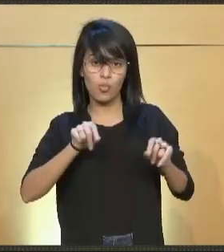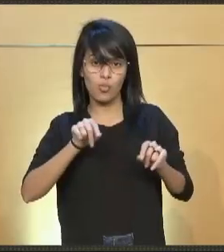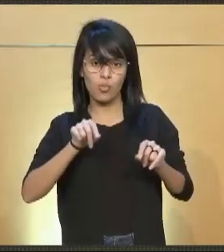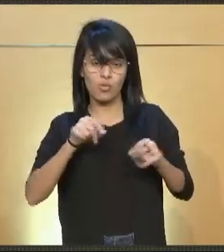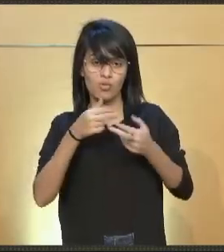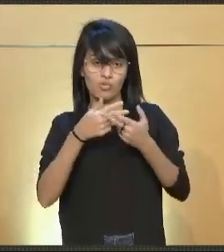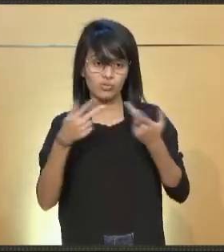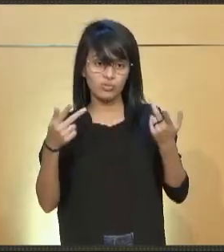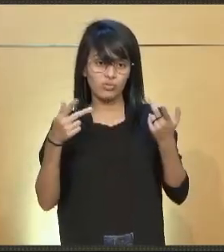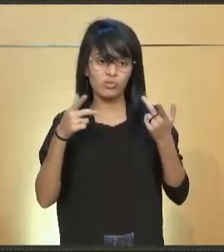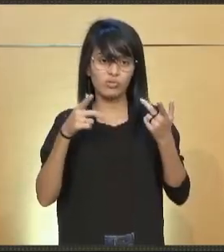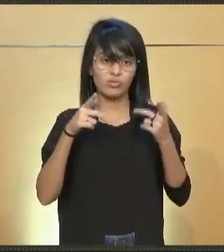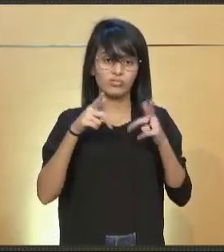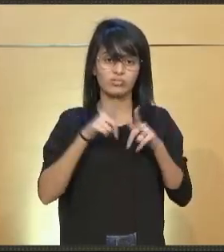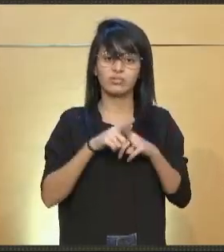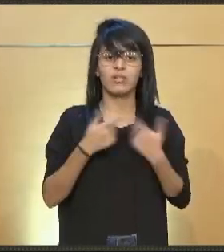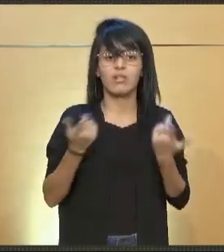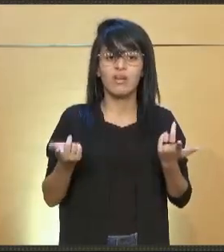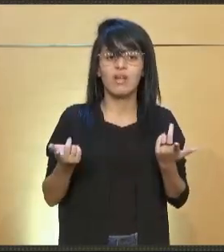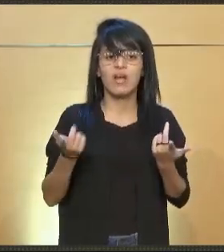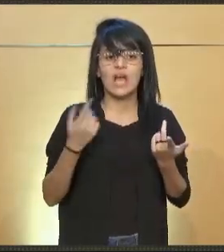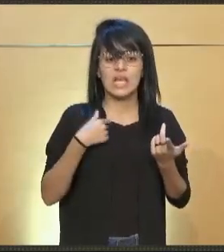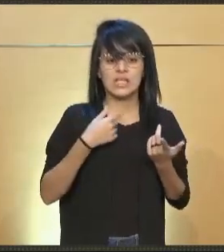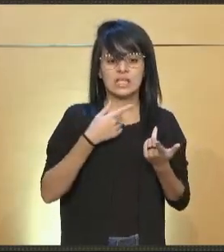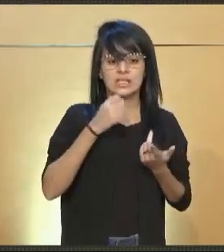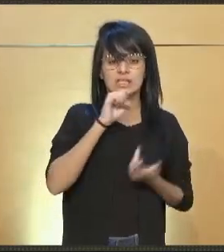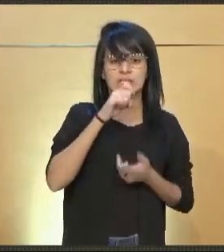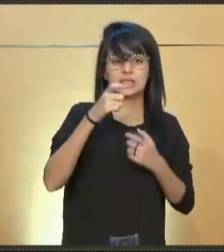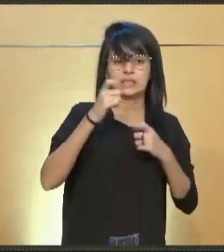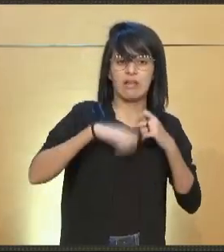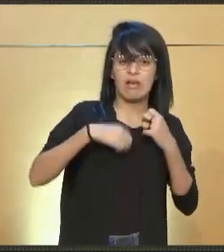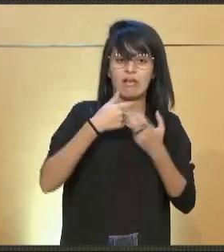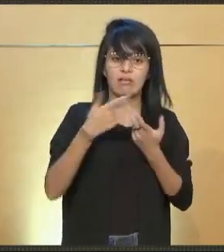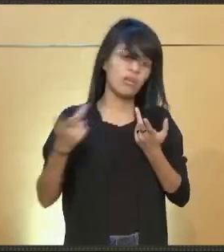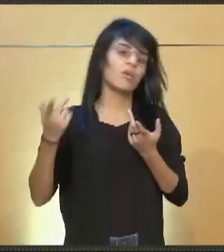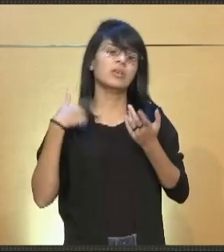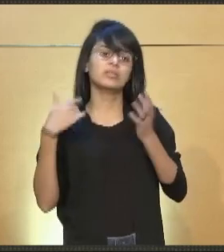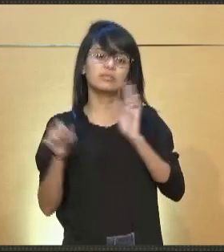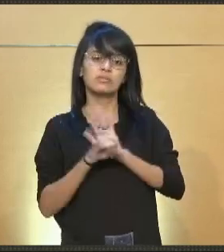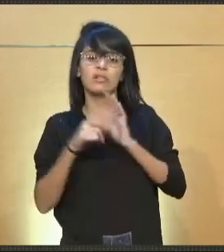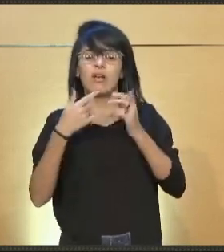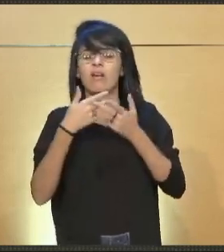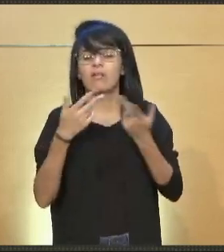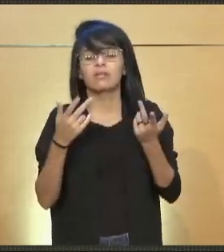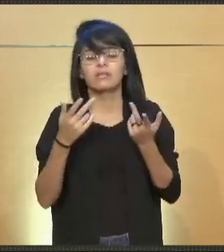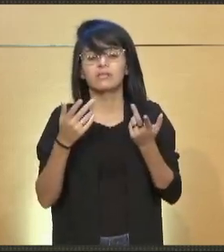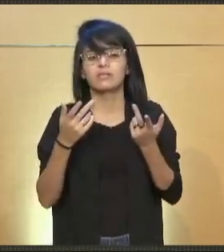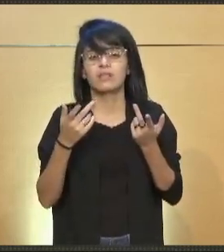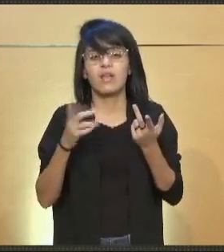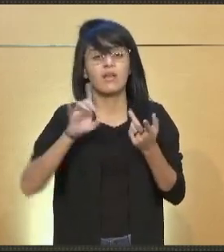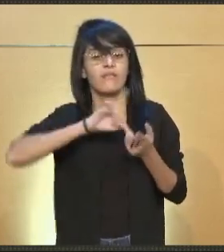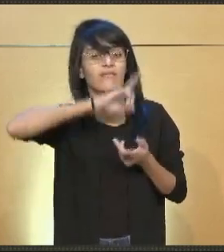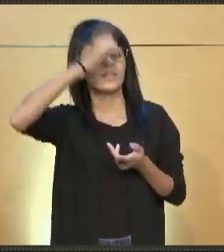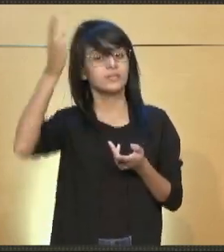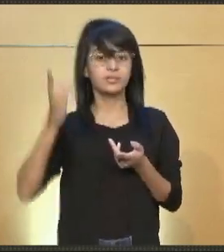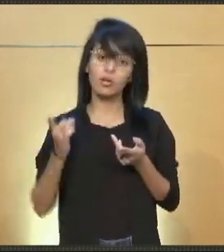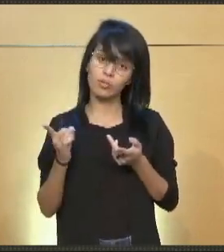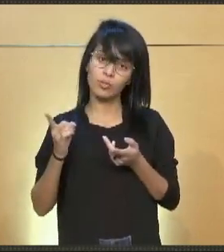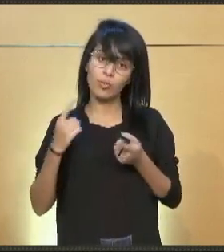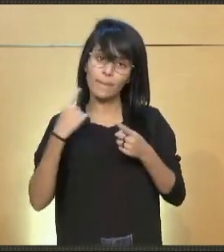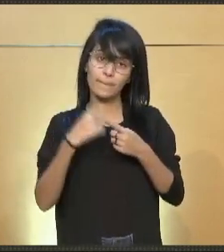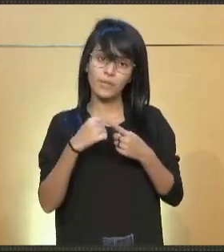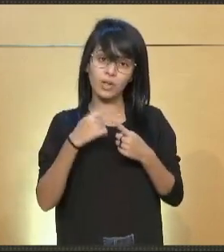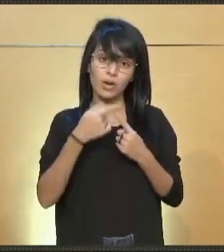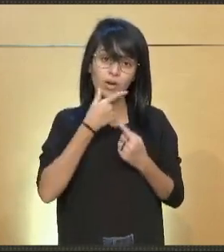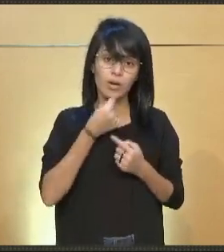na atualidade, o sexo biológico, a identidade sexual de gênero, isso é uma invenção. Porque a identidade do